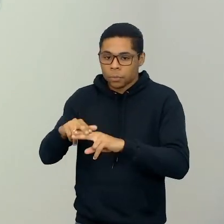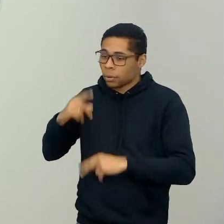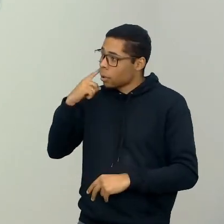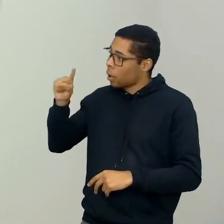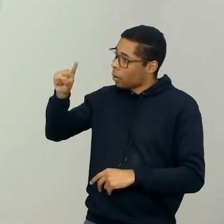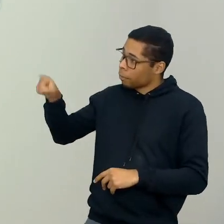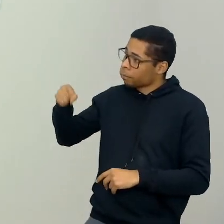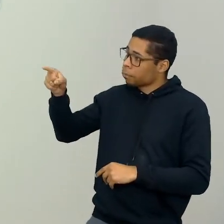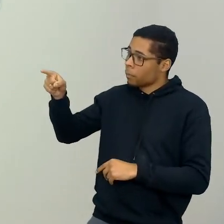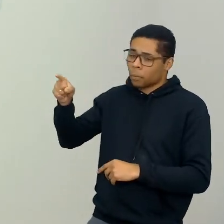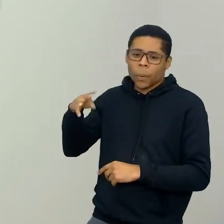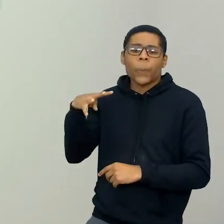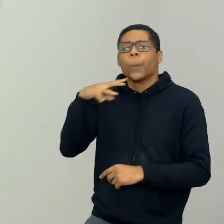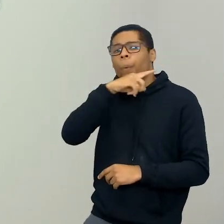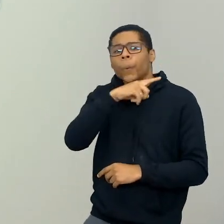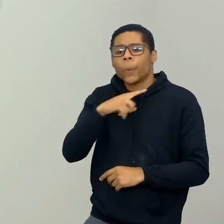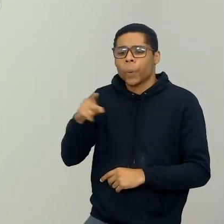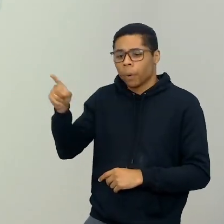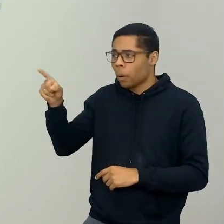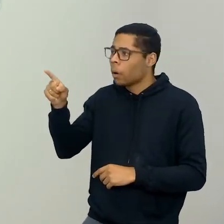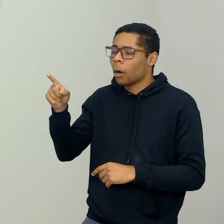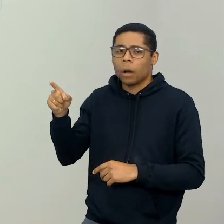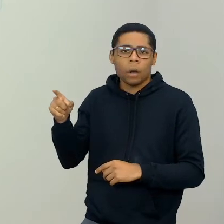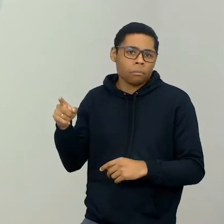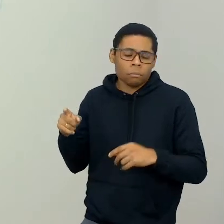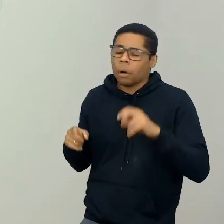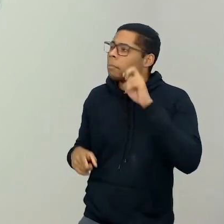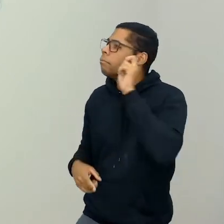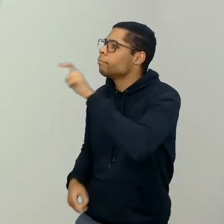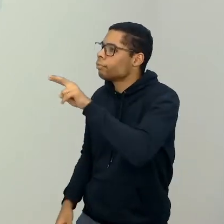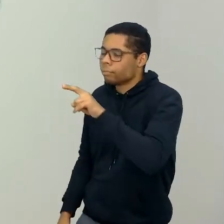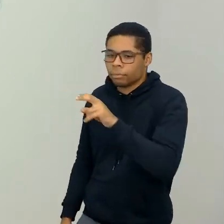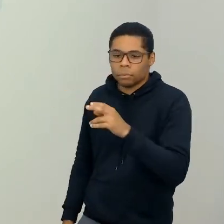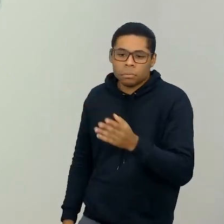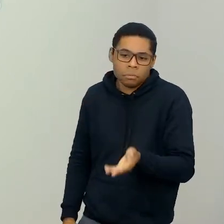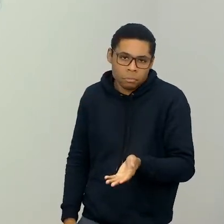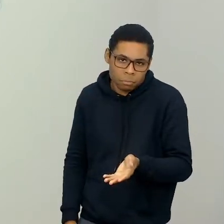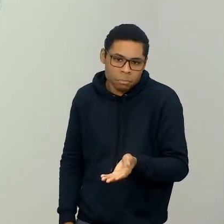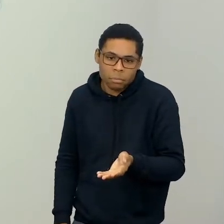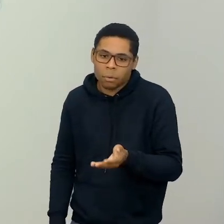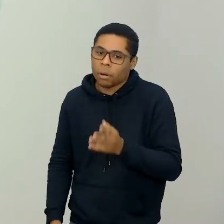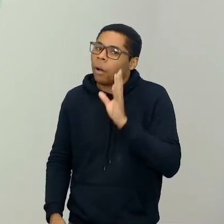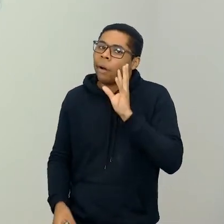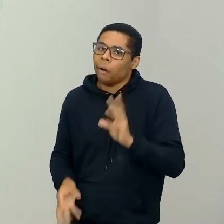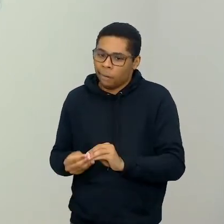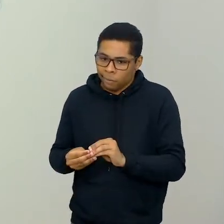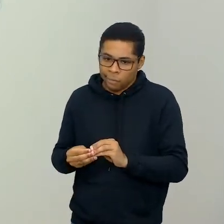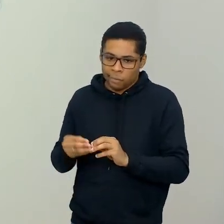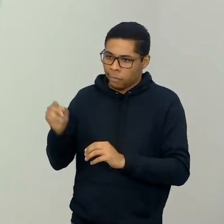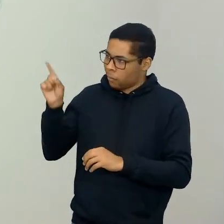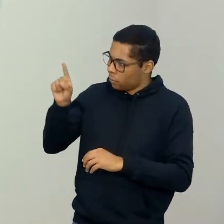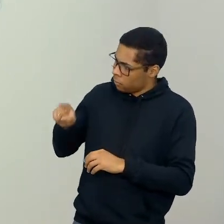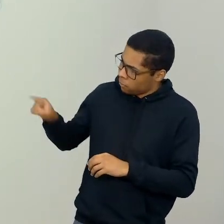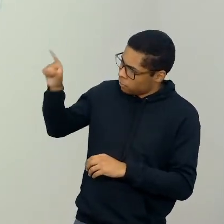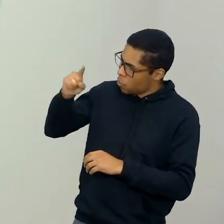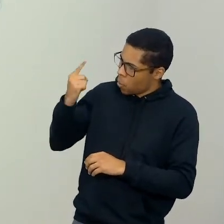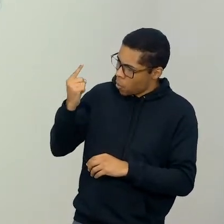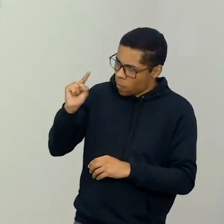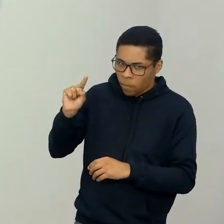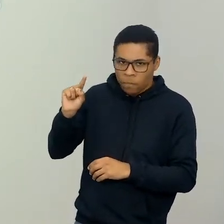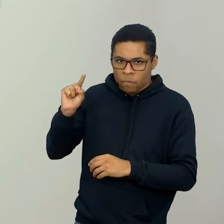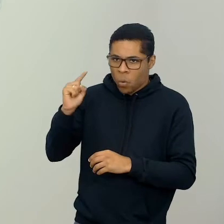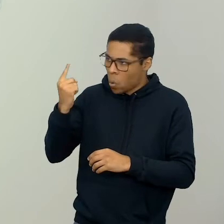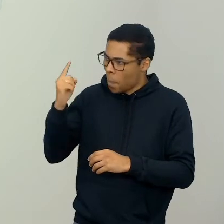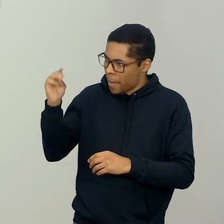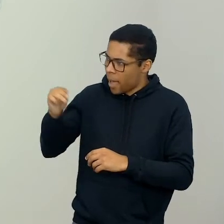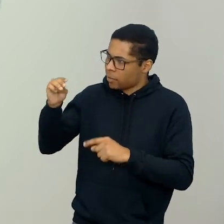que evidentemente salta aos nossos olhos que não está na proporção de 1 metro quadrado de jeito